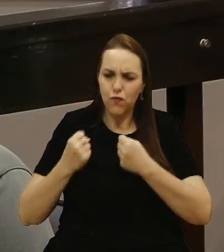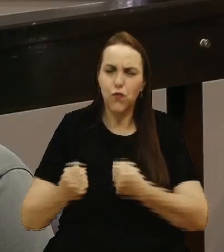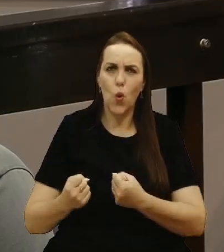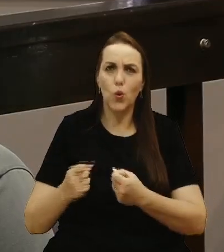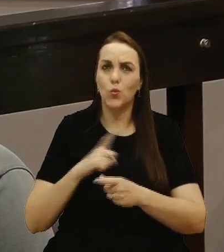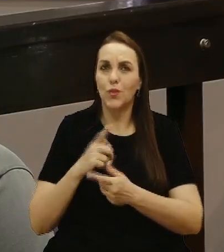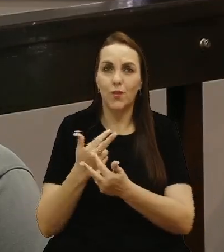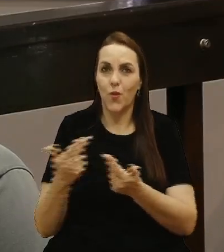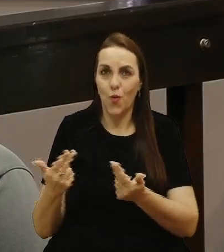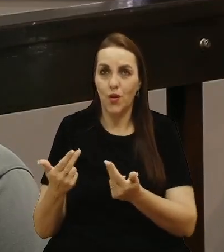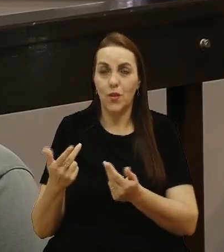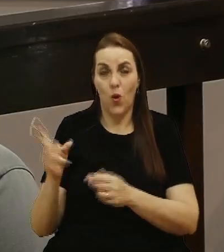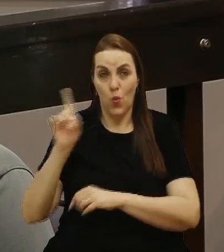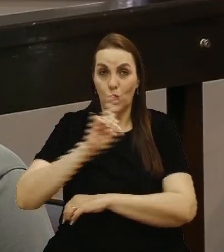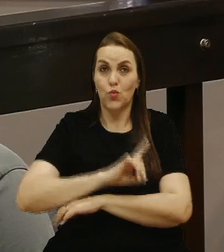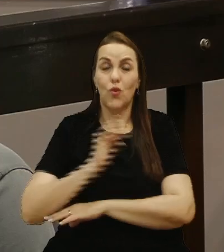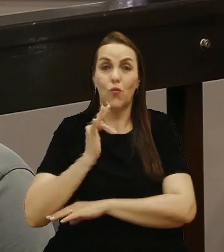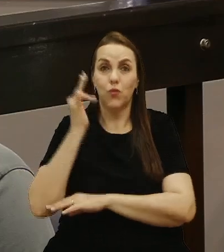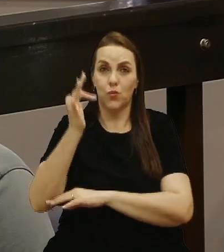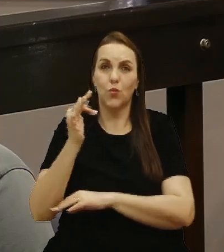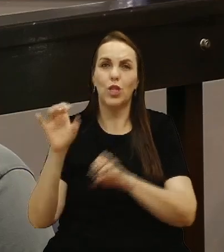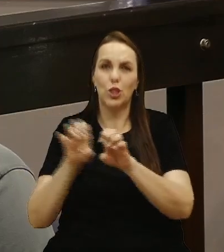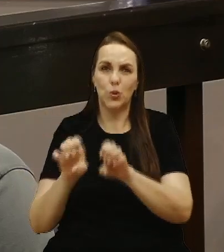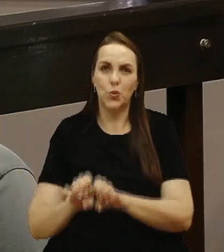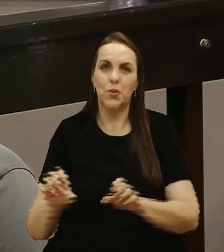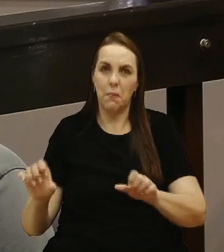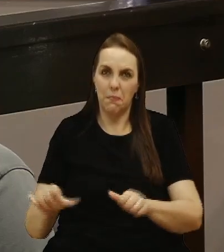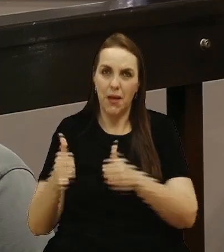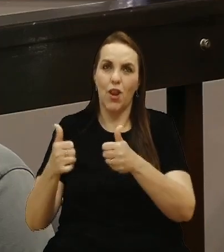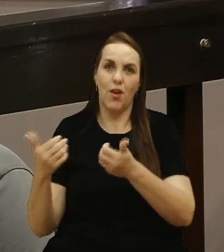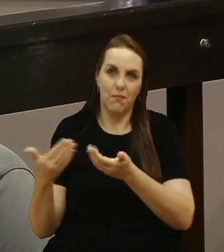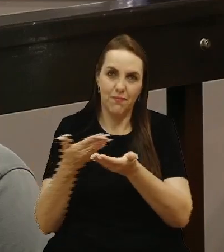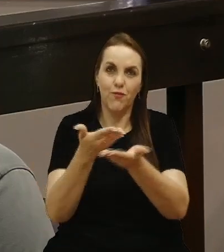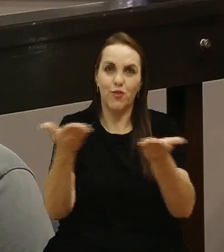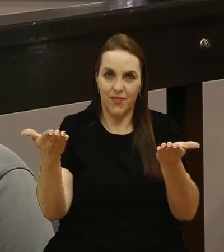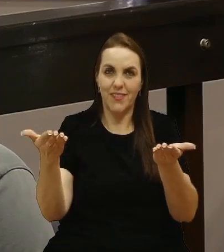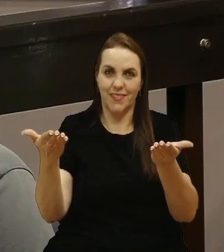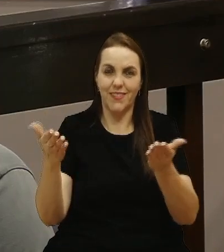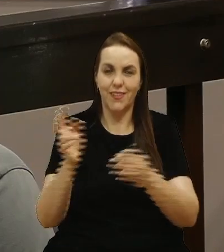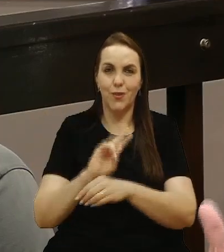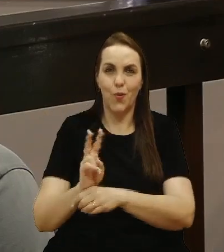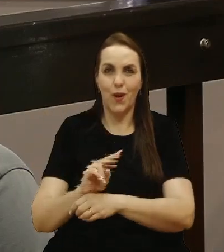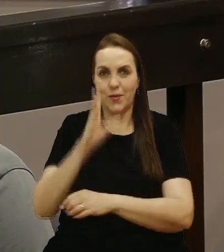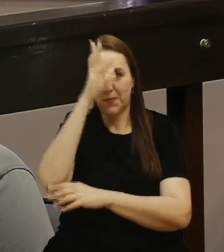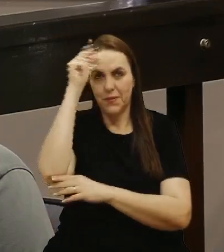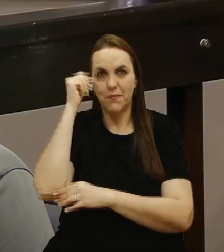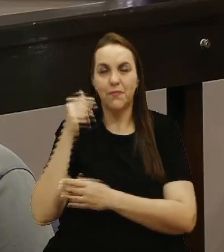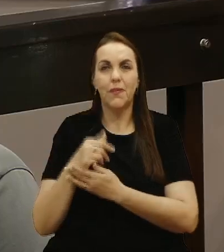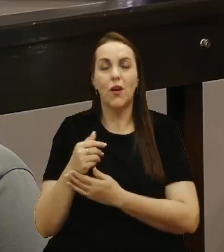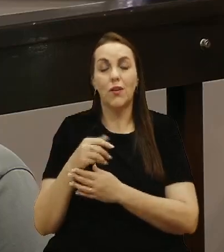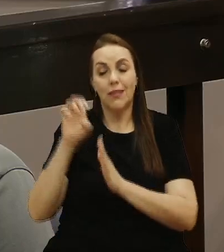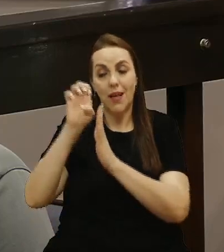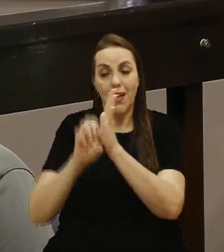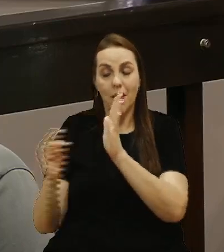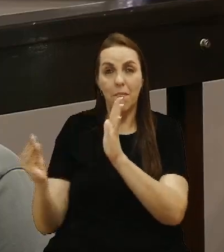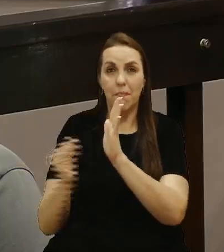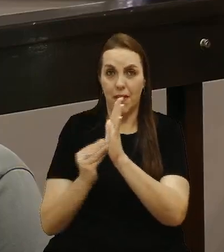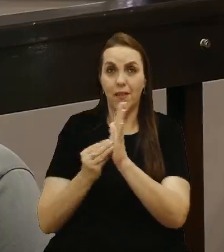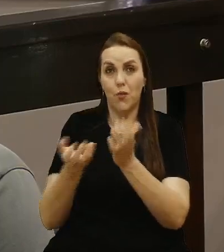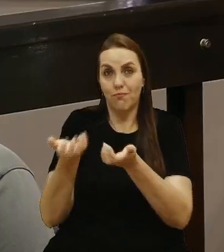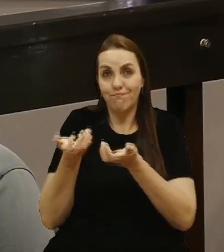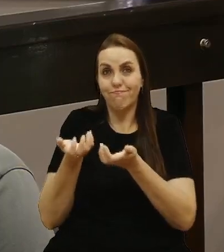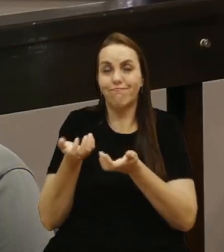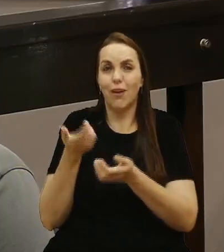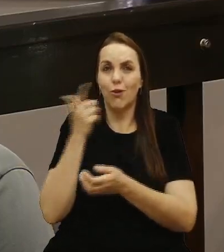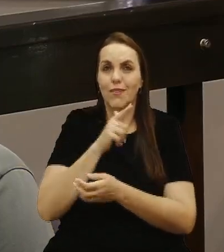mais estrutura para vocês, né? Eu sempre digo, se daqui a pouco a gente conseguir emendas, coisas assim, para estruturar melhor a Guarda. O que eu posso lutar,